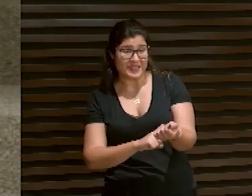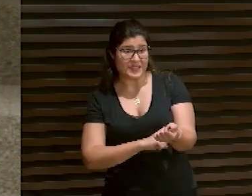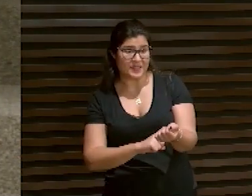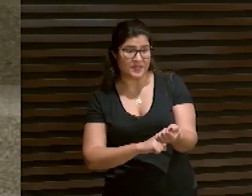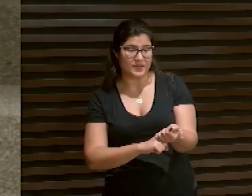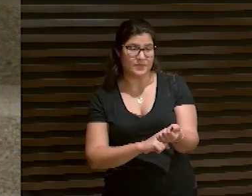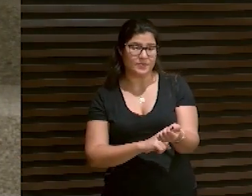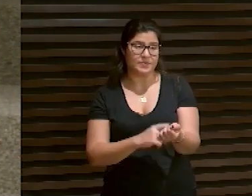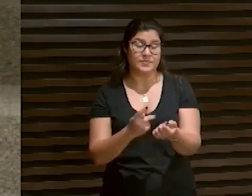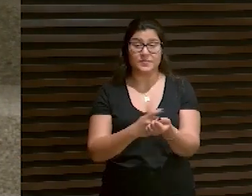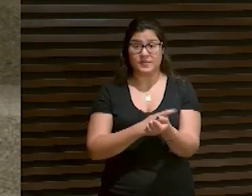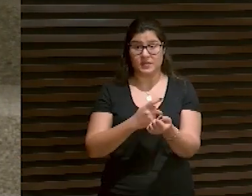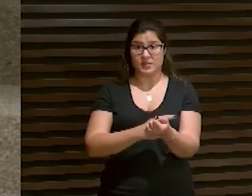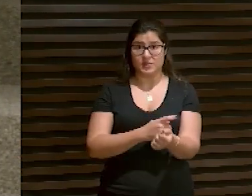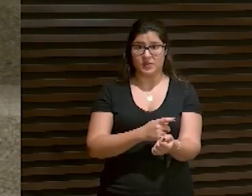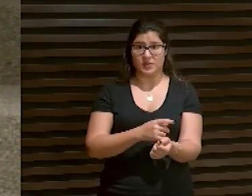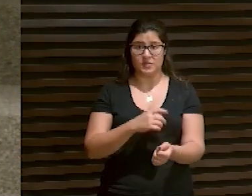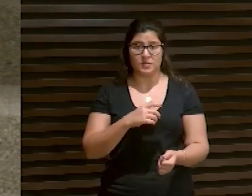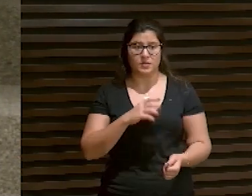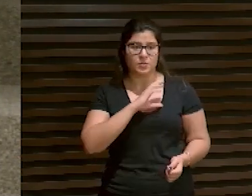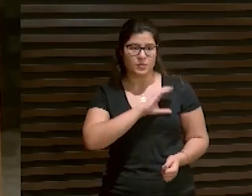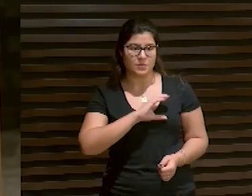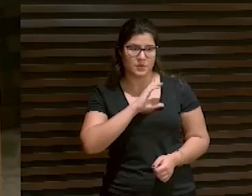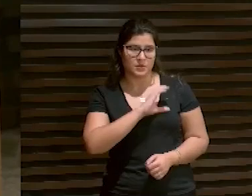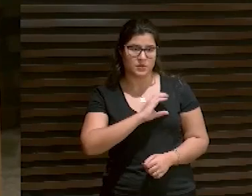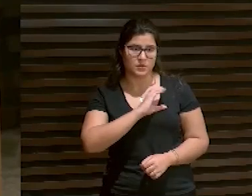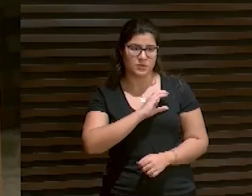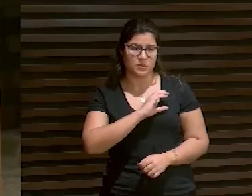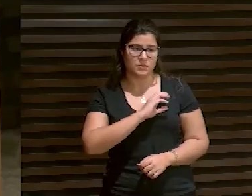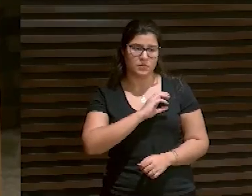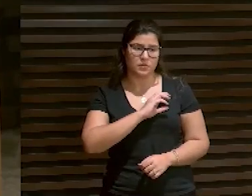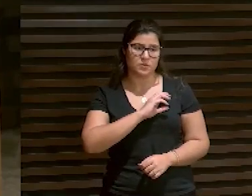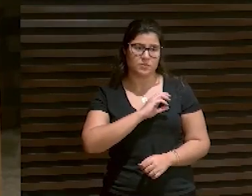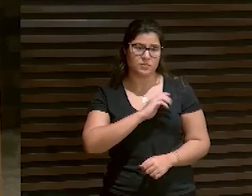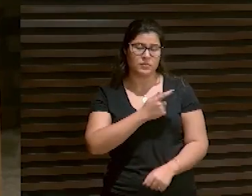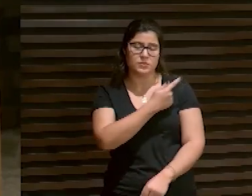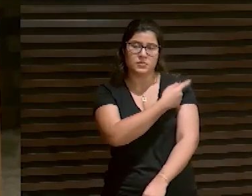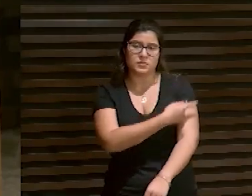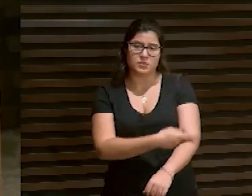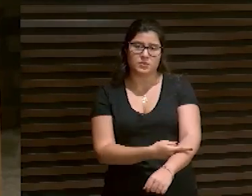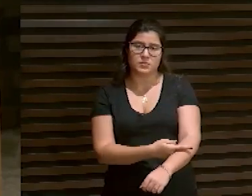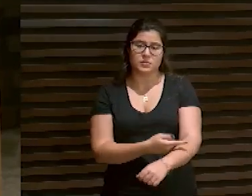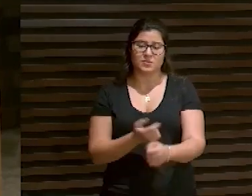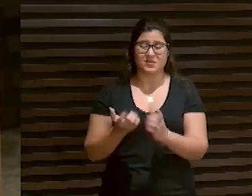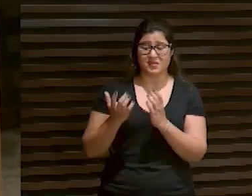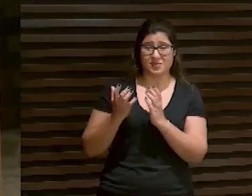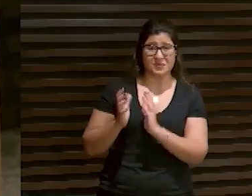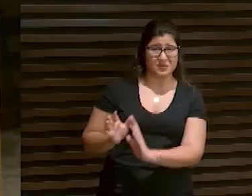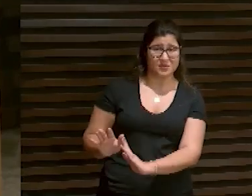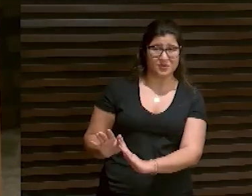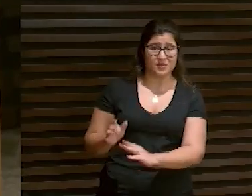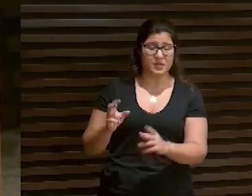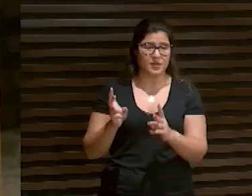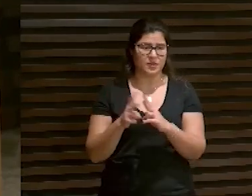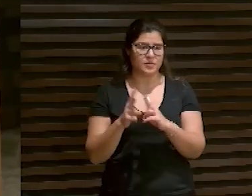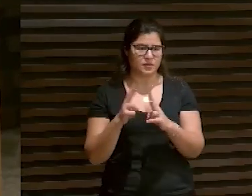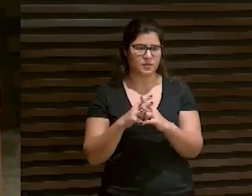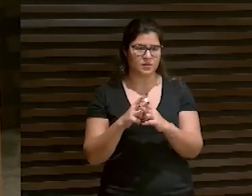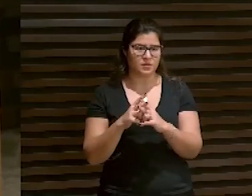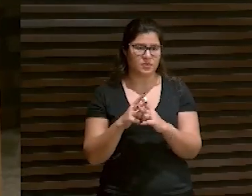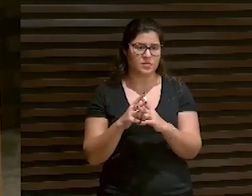pergunta de forma gentil, de forma dócil, e ele não quer que o outro seja destruído. Quando ele pergunta por que o outro está irado, é porque ele